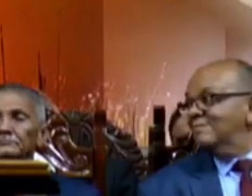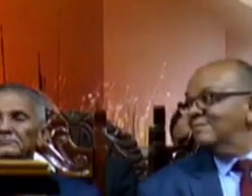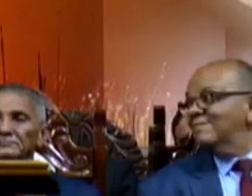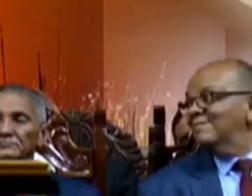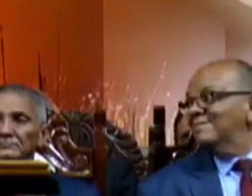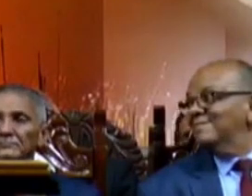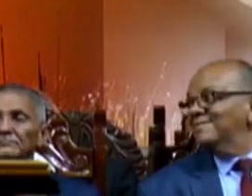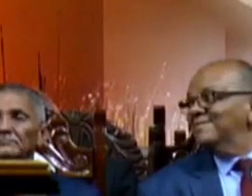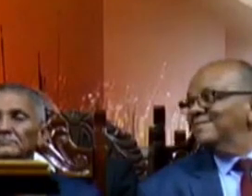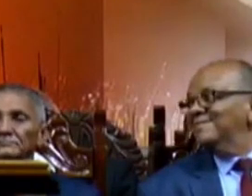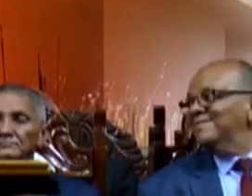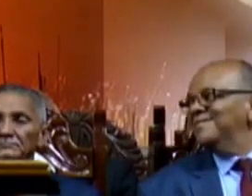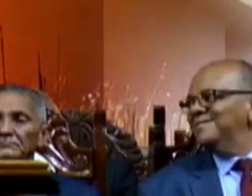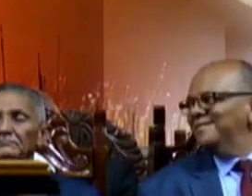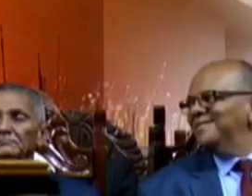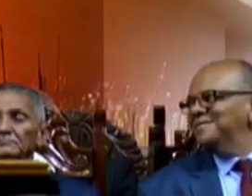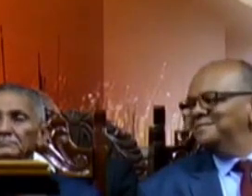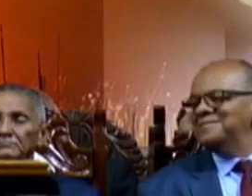Só isso?